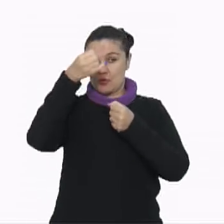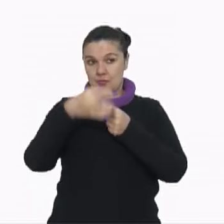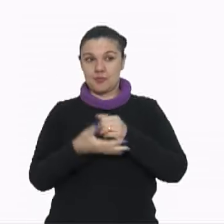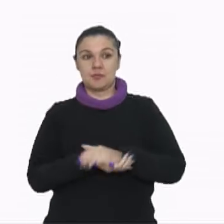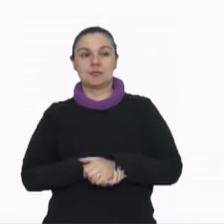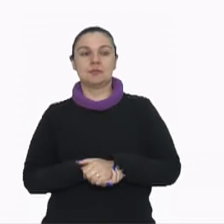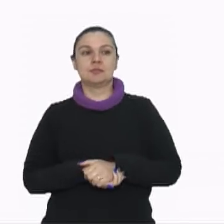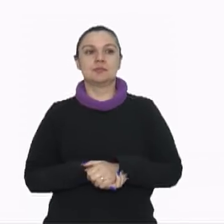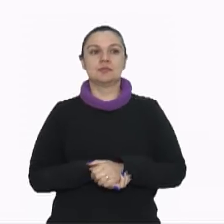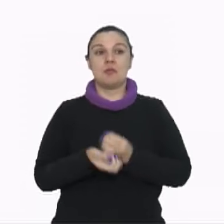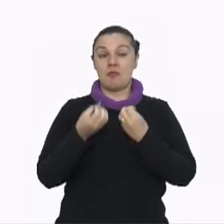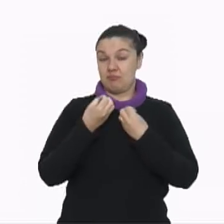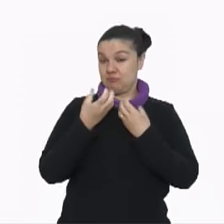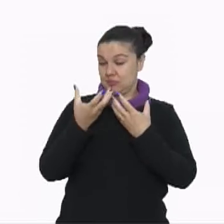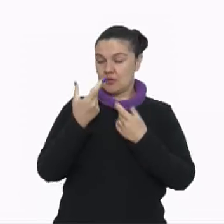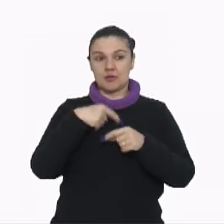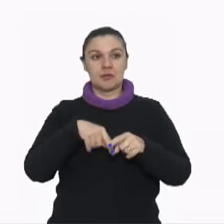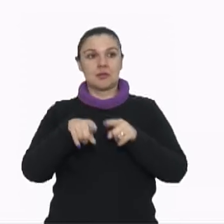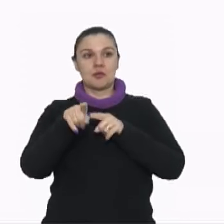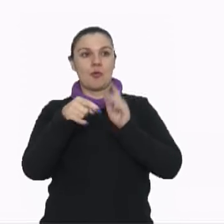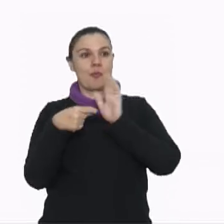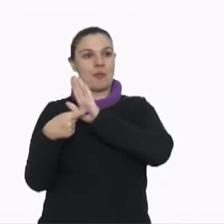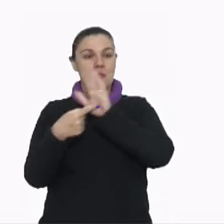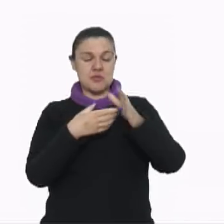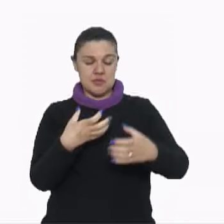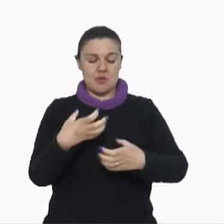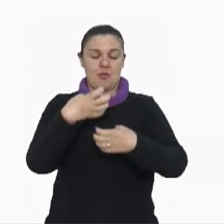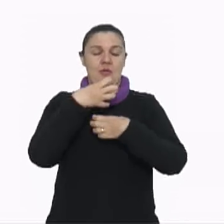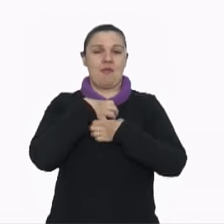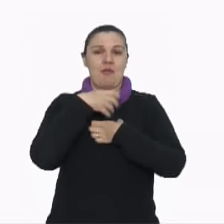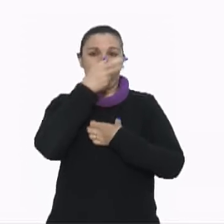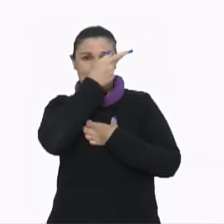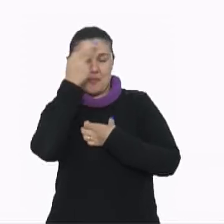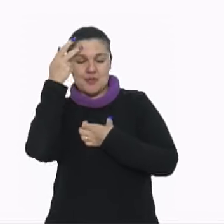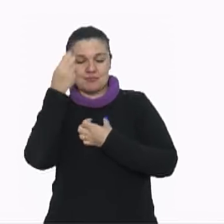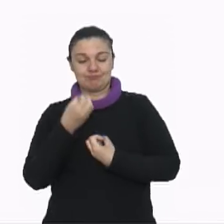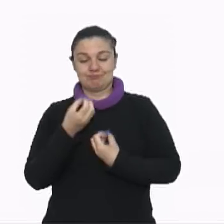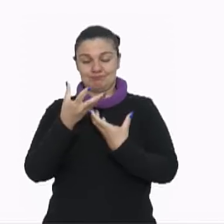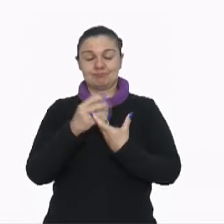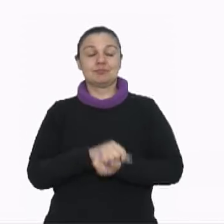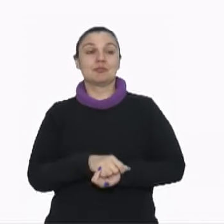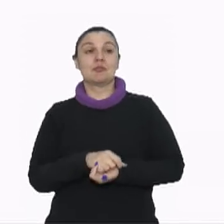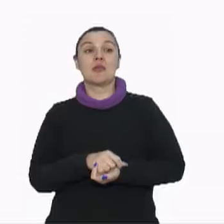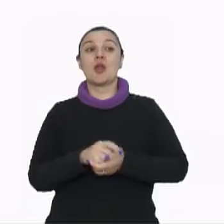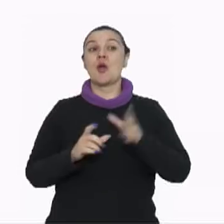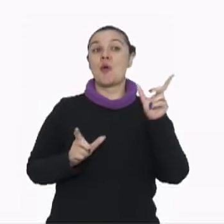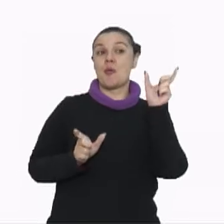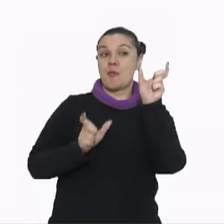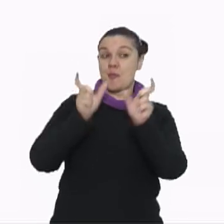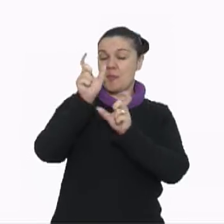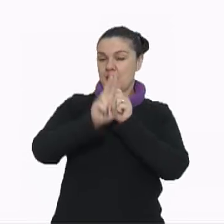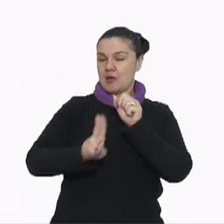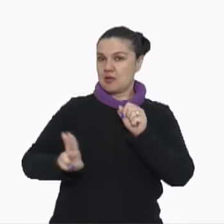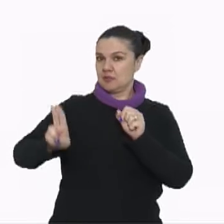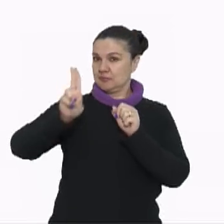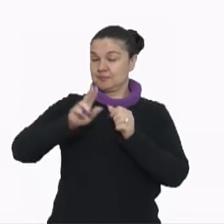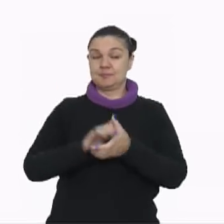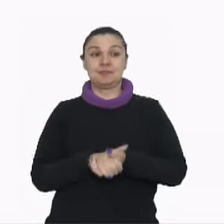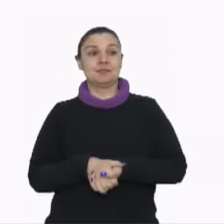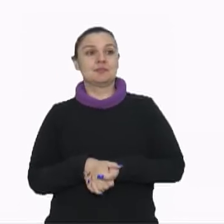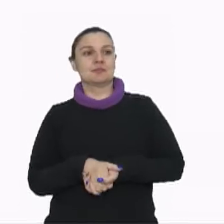de elocução. A elocução refere-se à maneira pela qual alguém se expressa. Quais palavras usa para